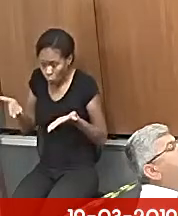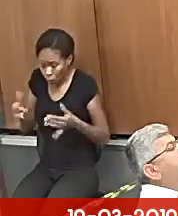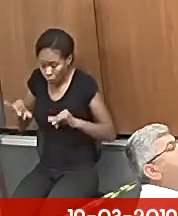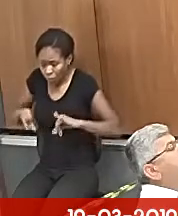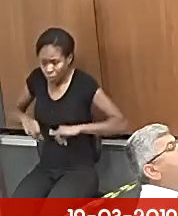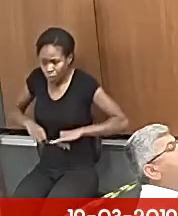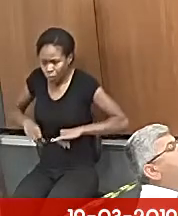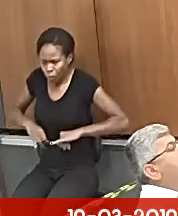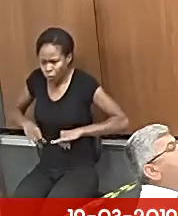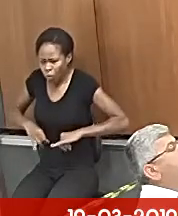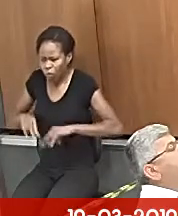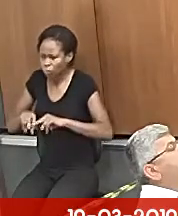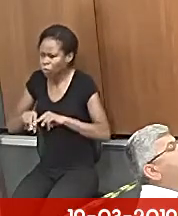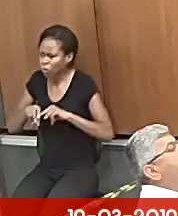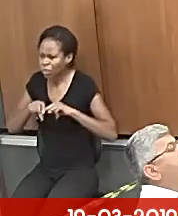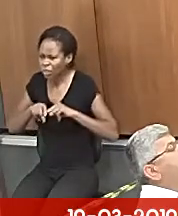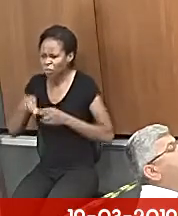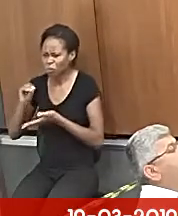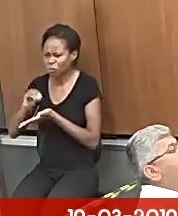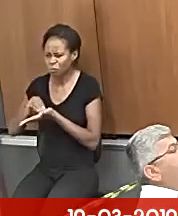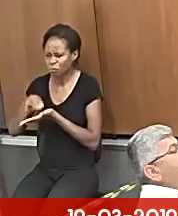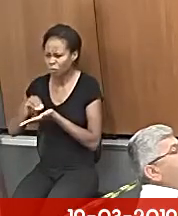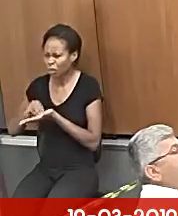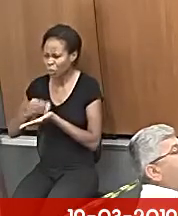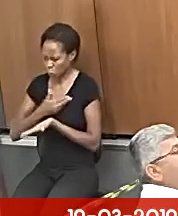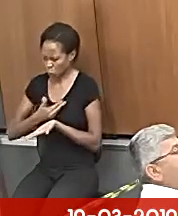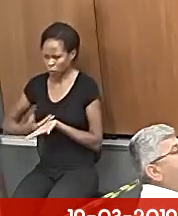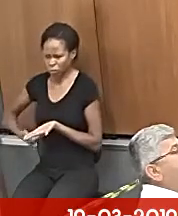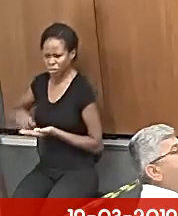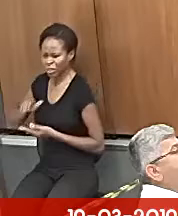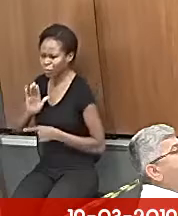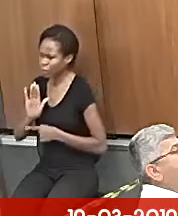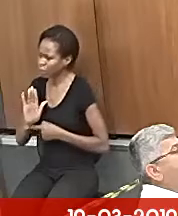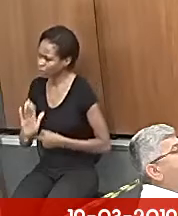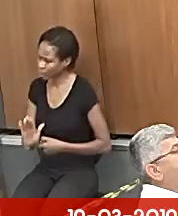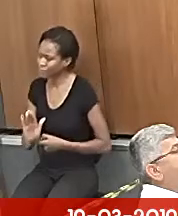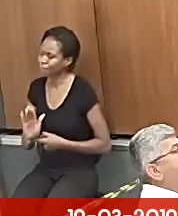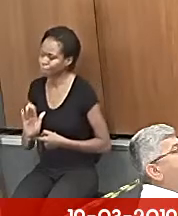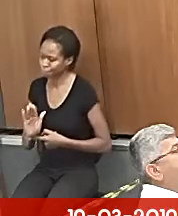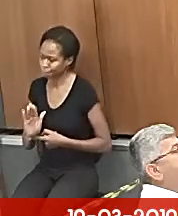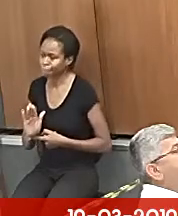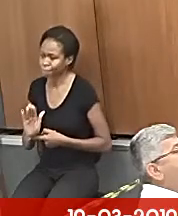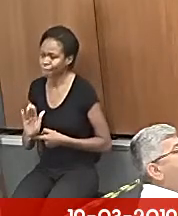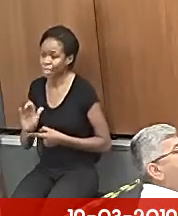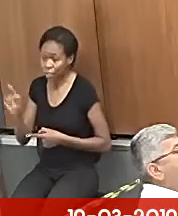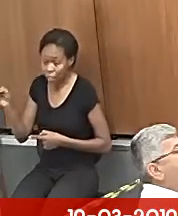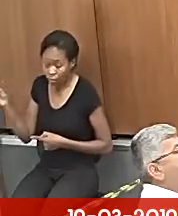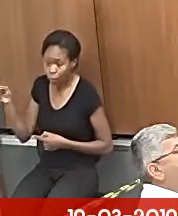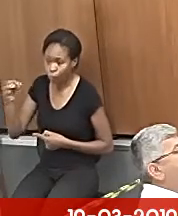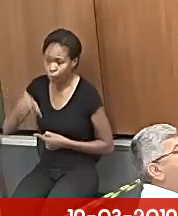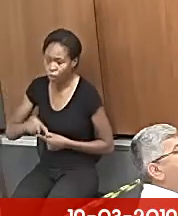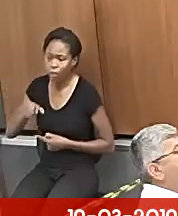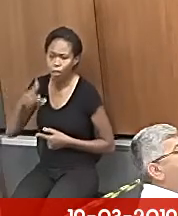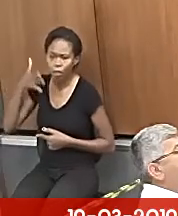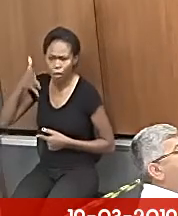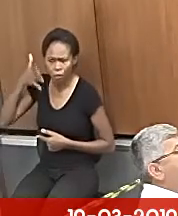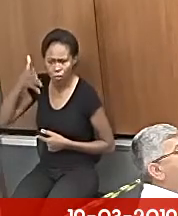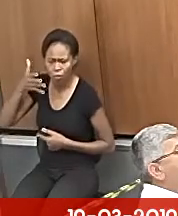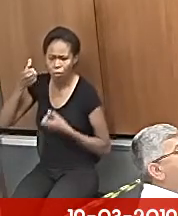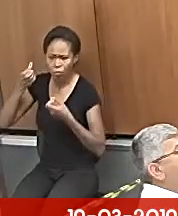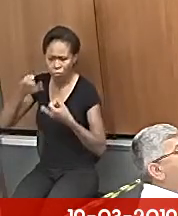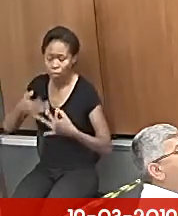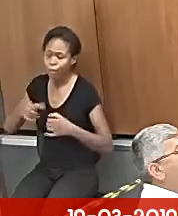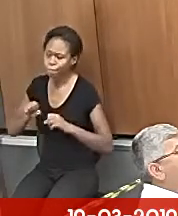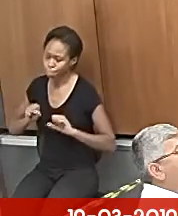a falta de olhar do poder público pra dentro dessa casa é algo que reforça o nosso trabalho por isso